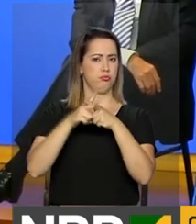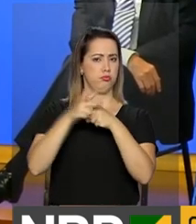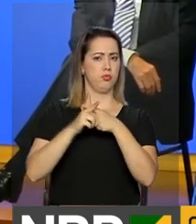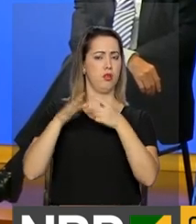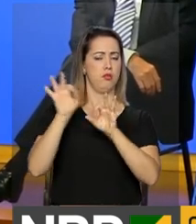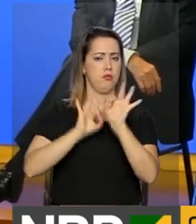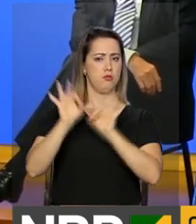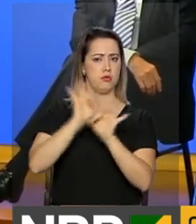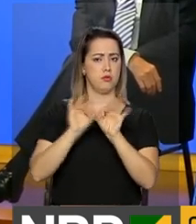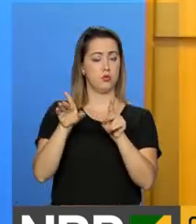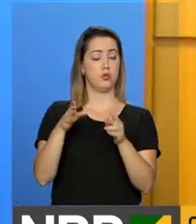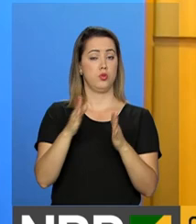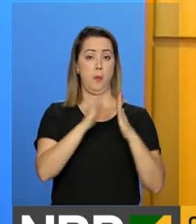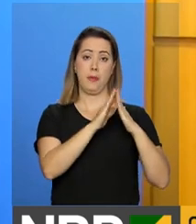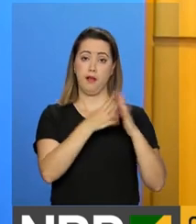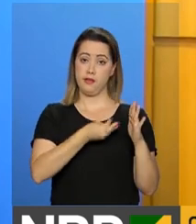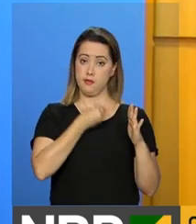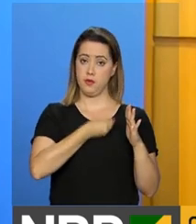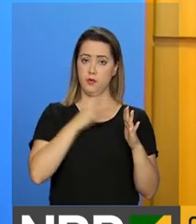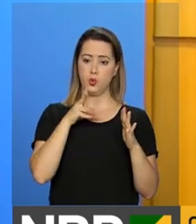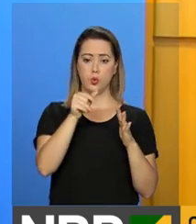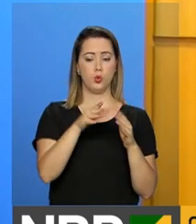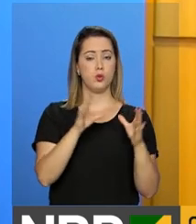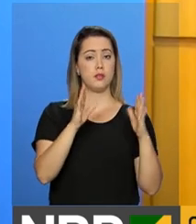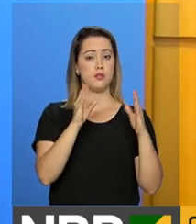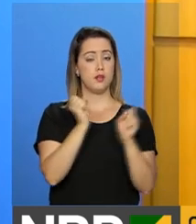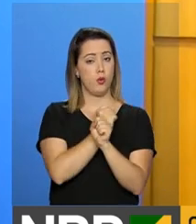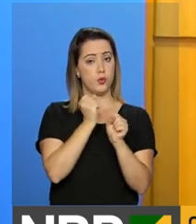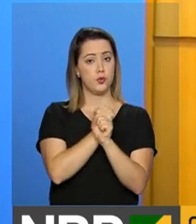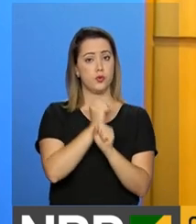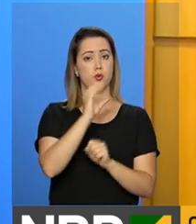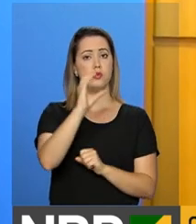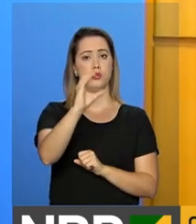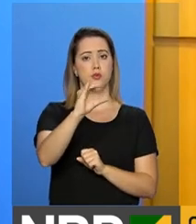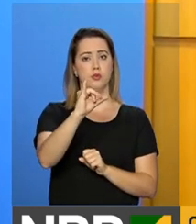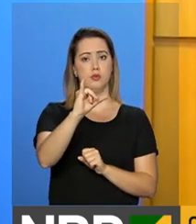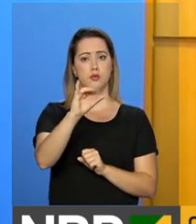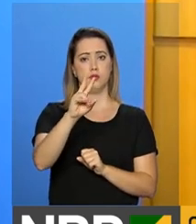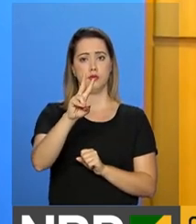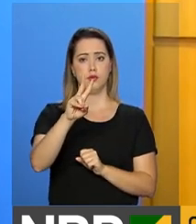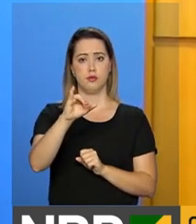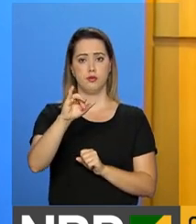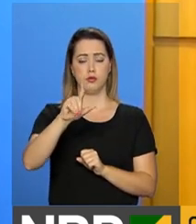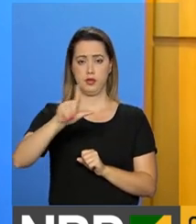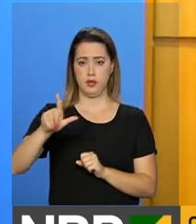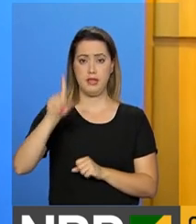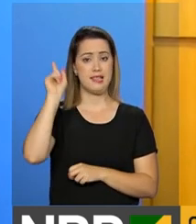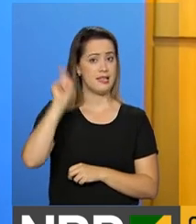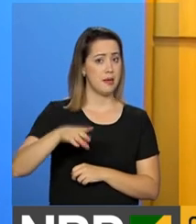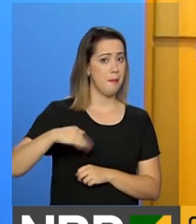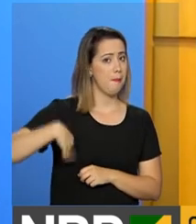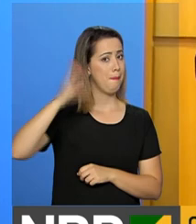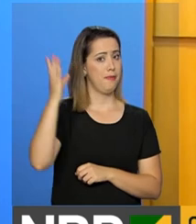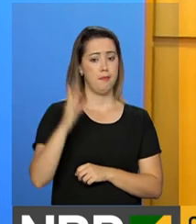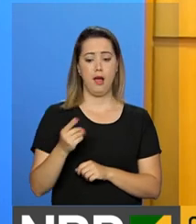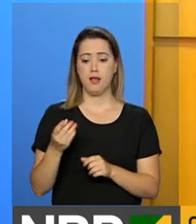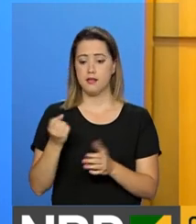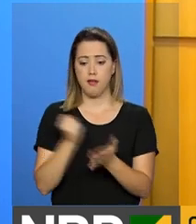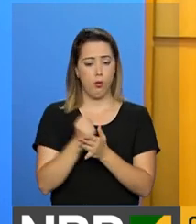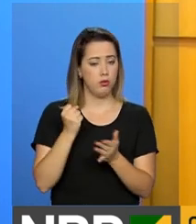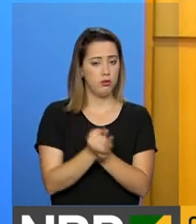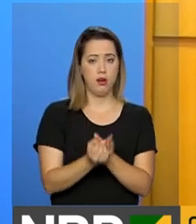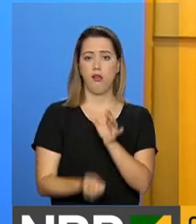Vida, todas elas direcionadas para a construção civil, que, de resto, é curioso, é o setor que mais facilmente emprega, não